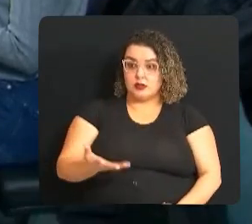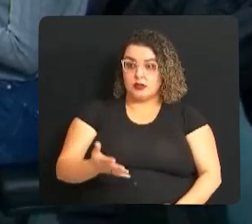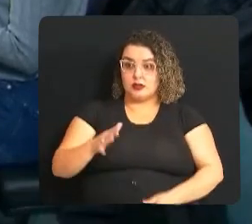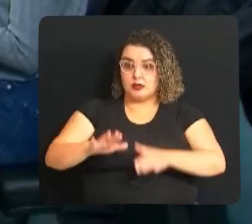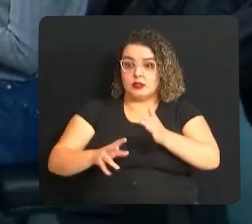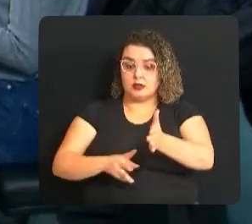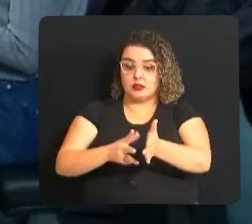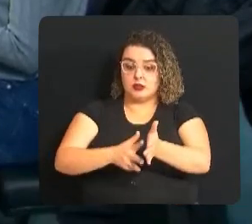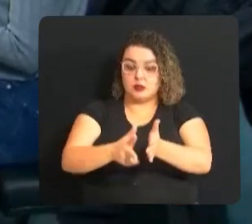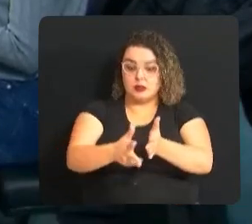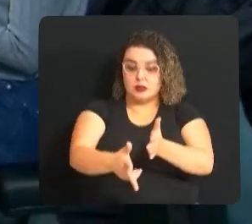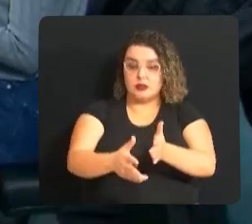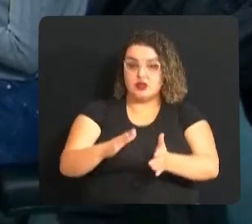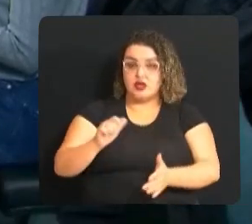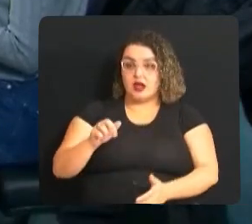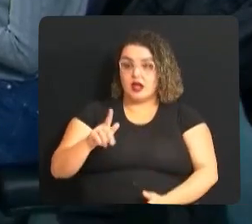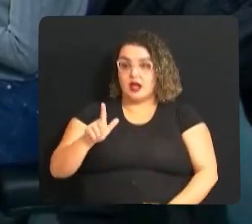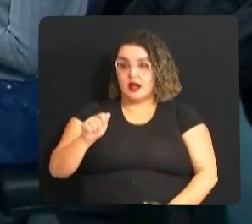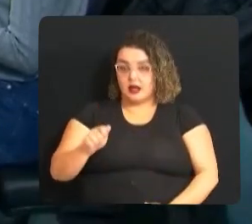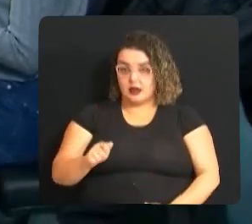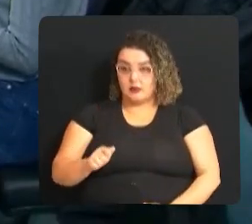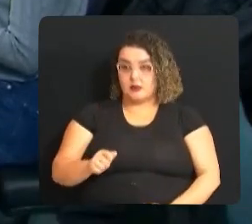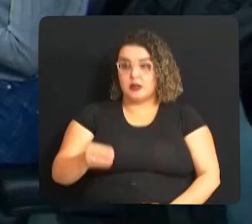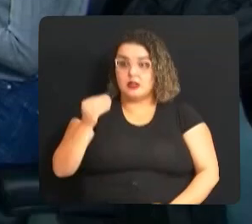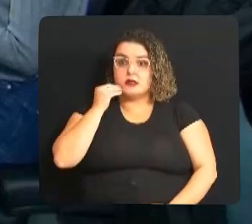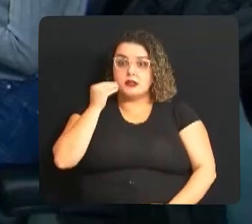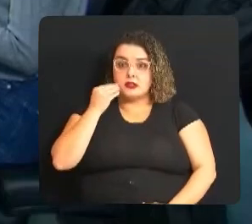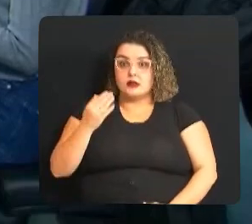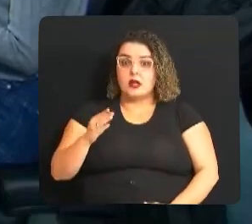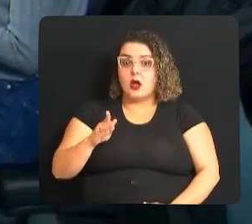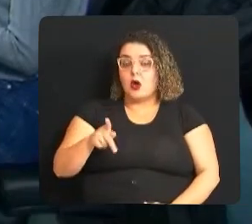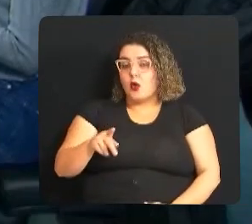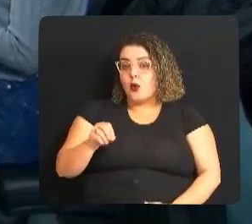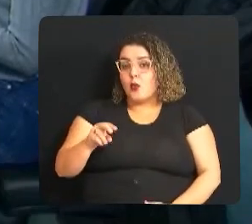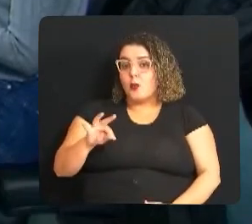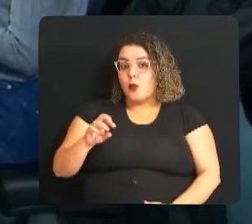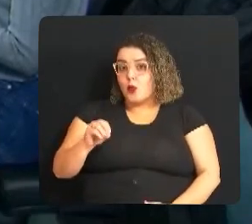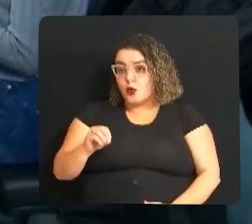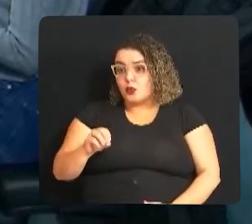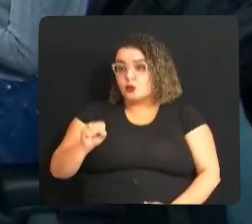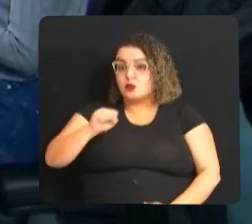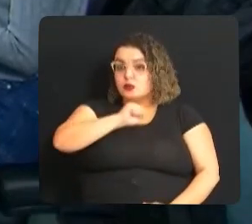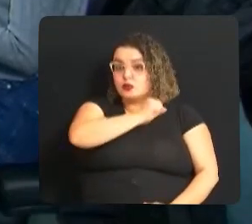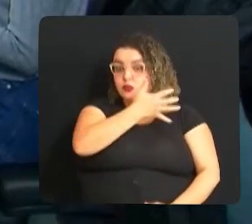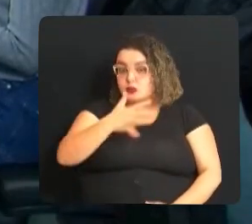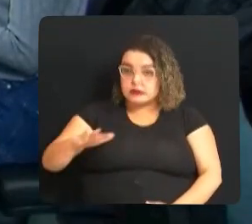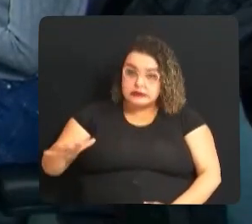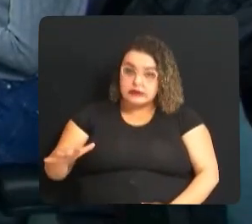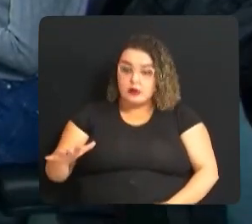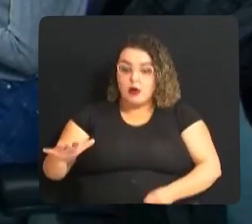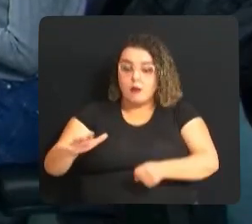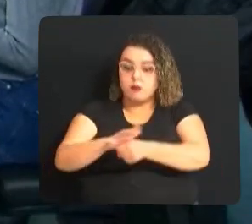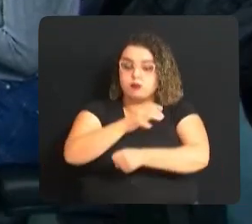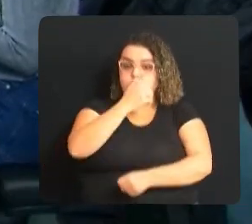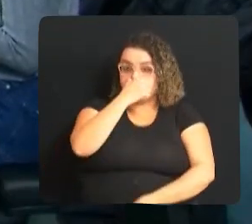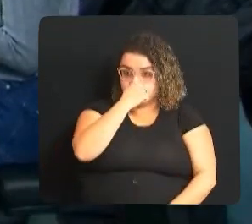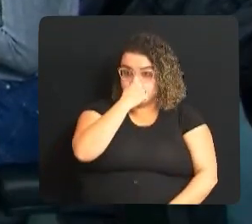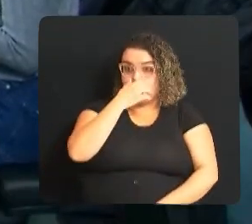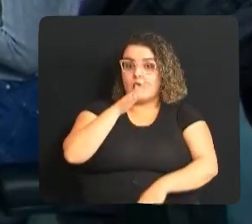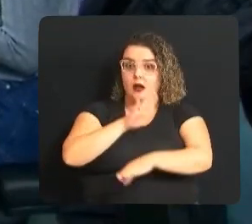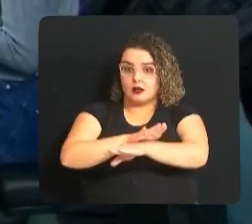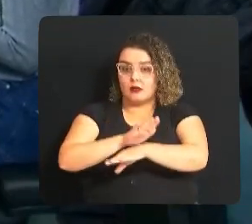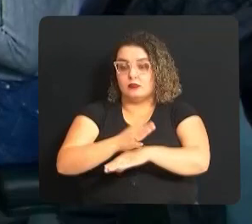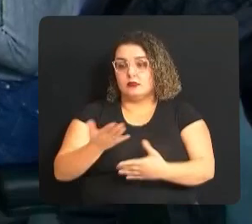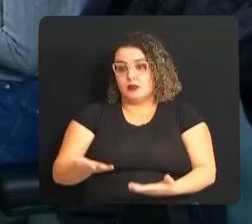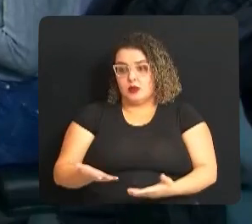nós venhamos incluir também o trem de cargas para tentar desafogar, inclusive, o Porto de Santos, que está